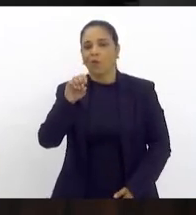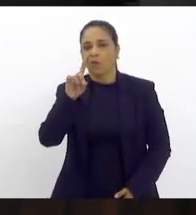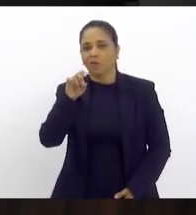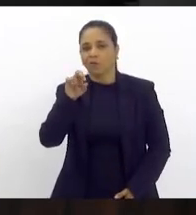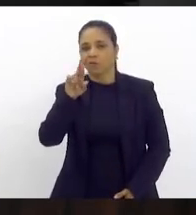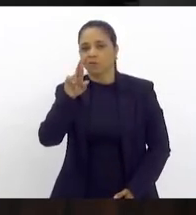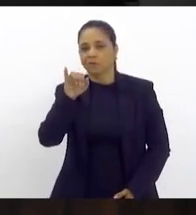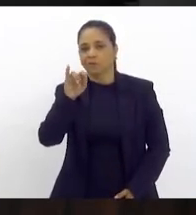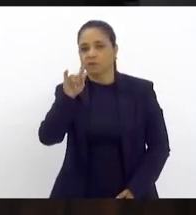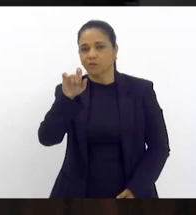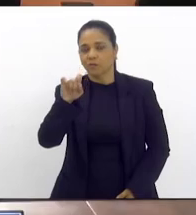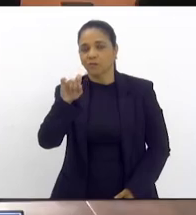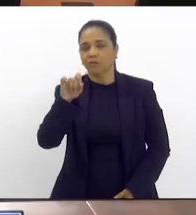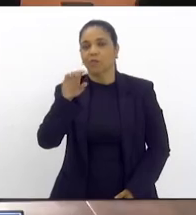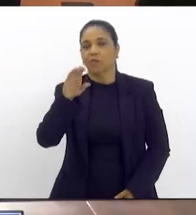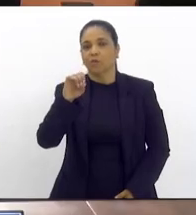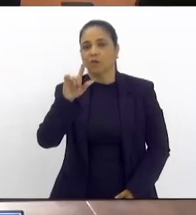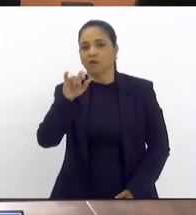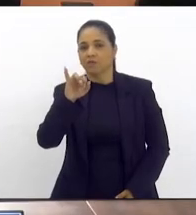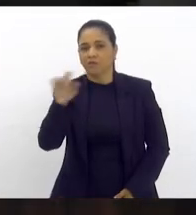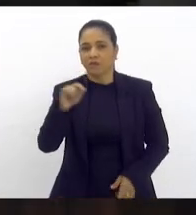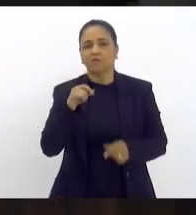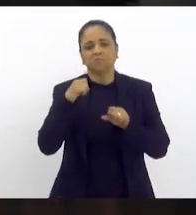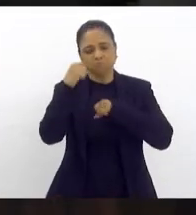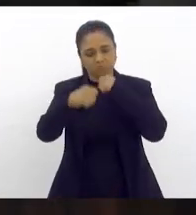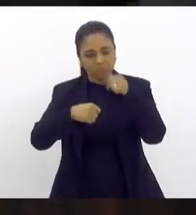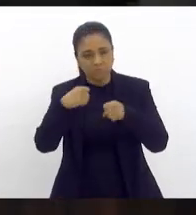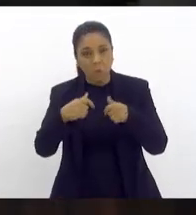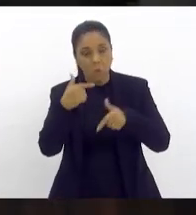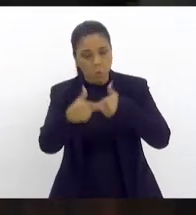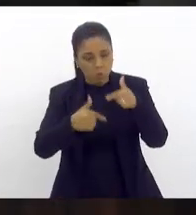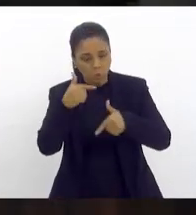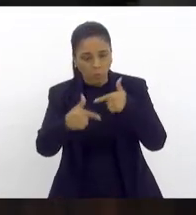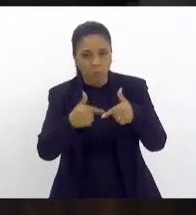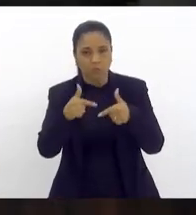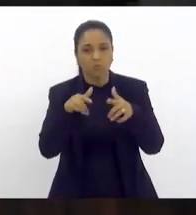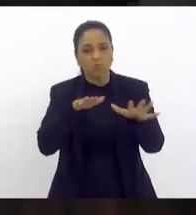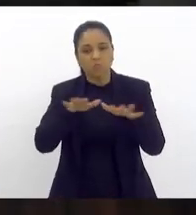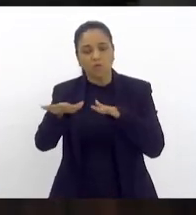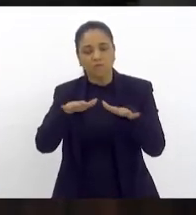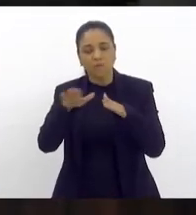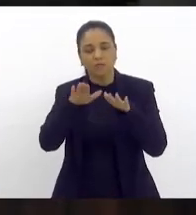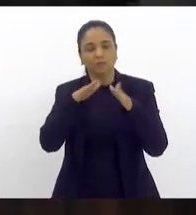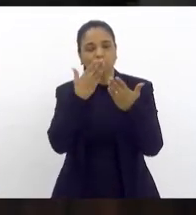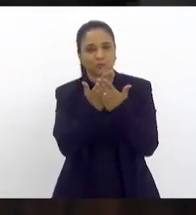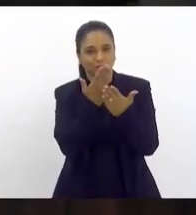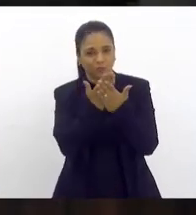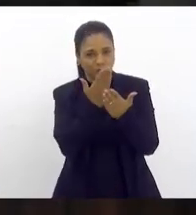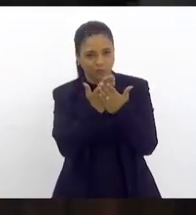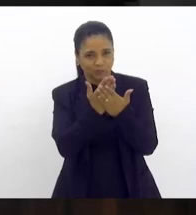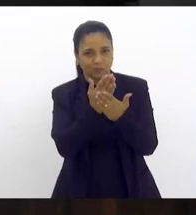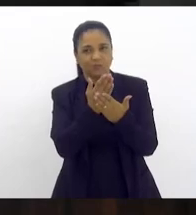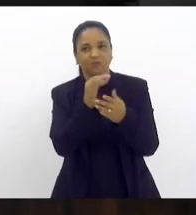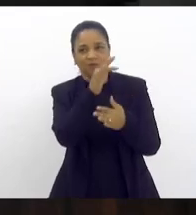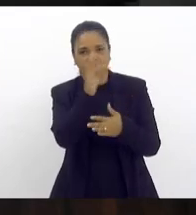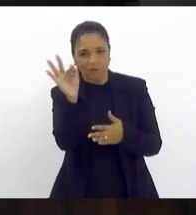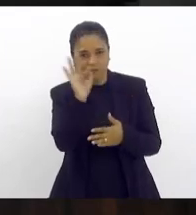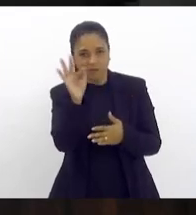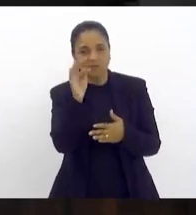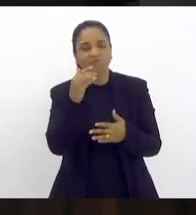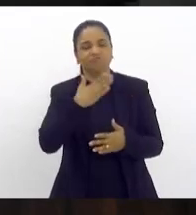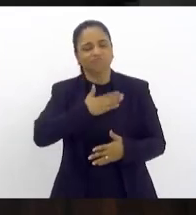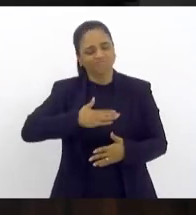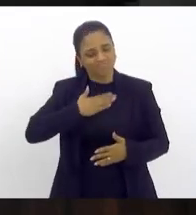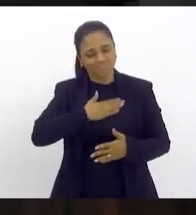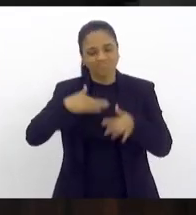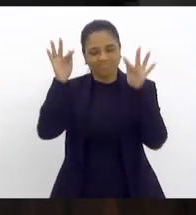o próprio Alexandre Telles eleitou comigo no movimento estudantil E hoje é o diretor do hospitais federais aqui em nosso estado feliz aí com